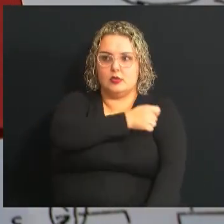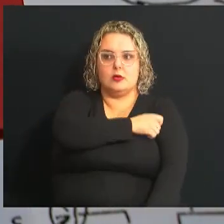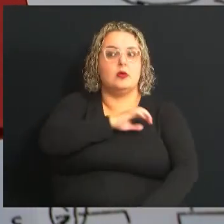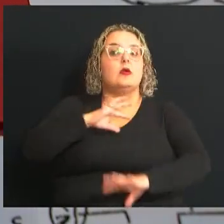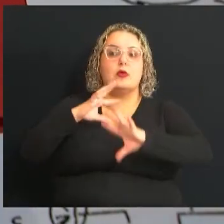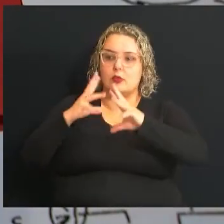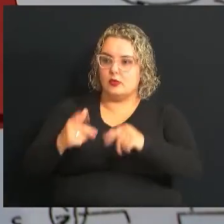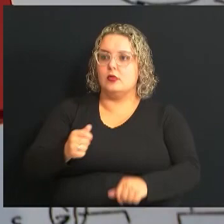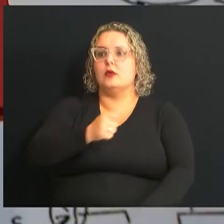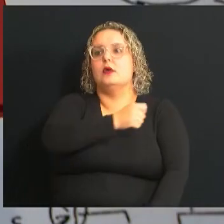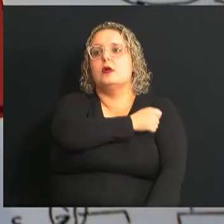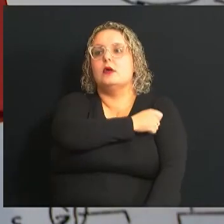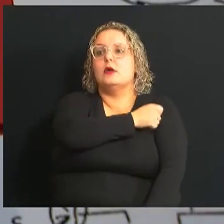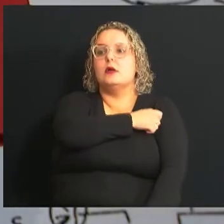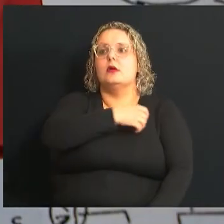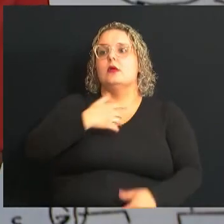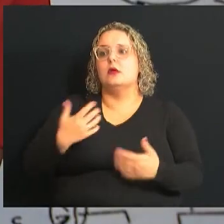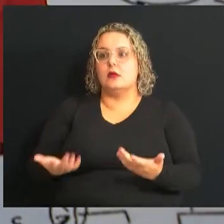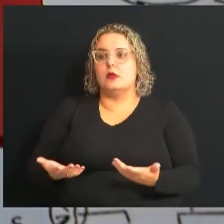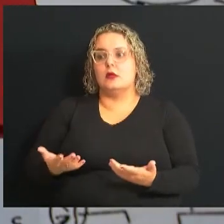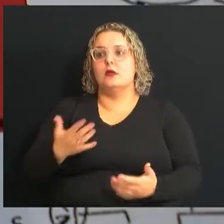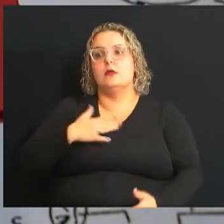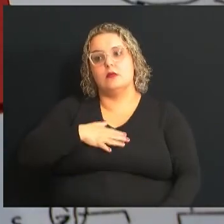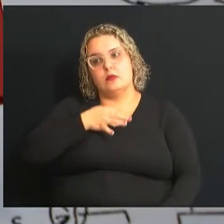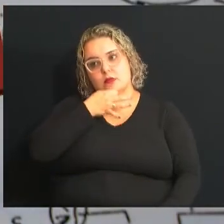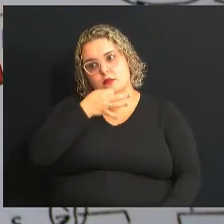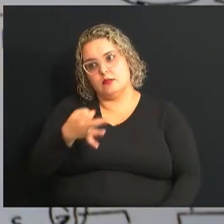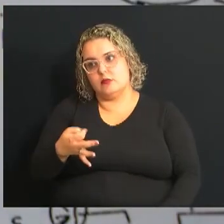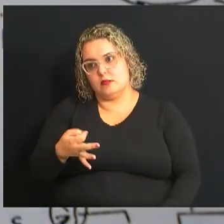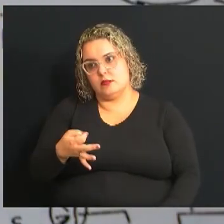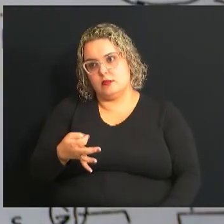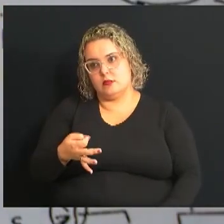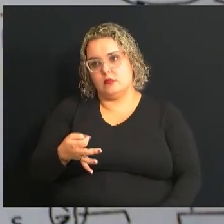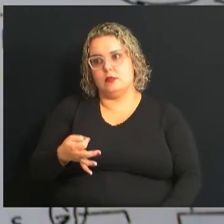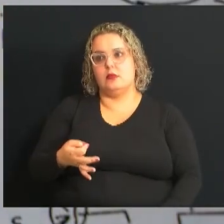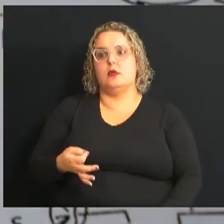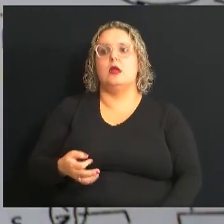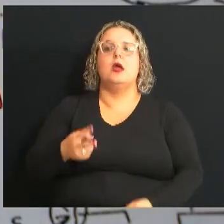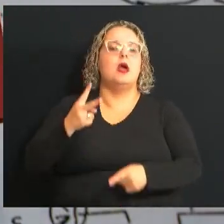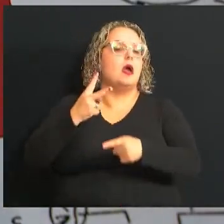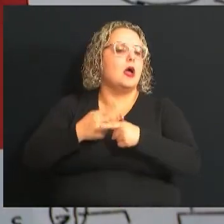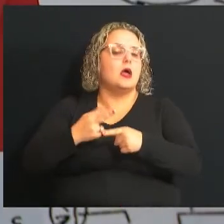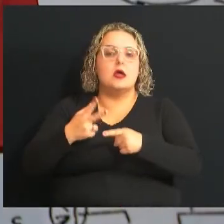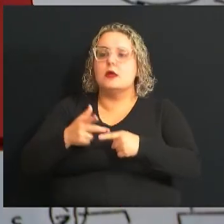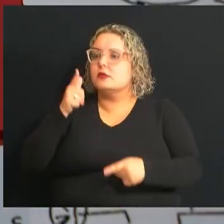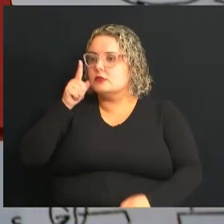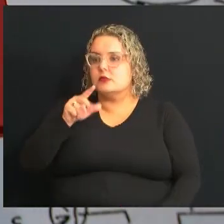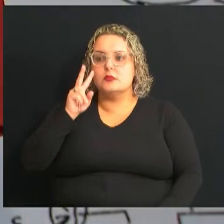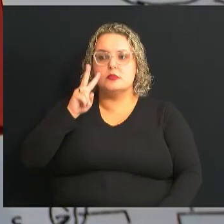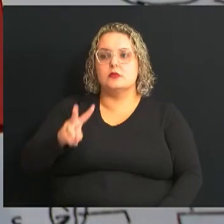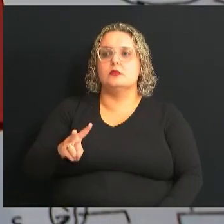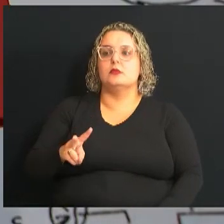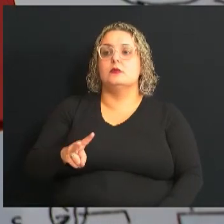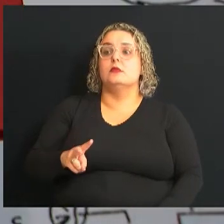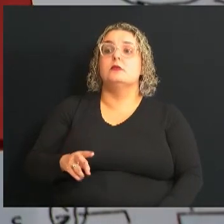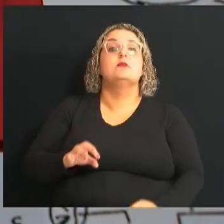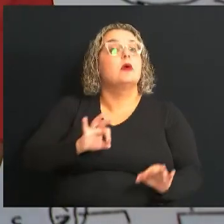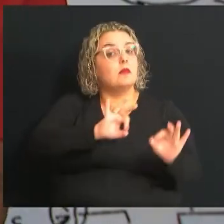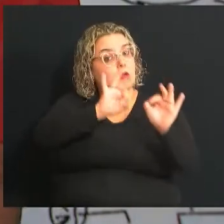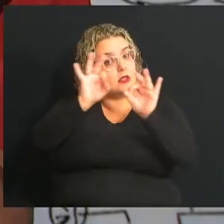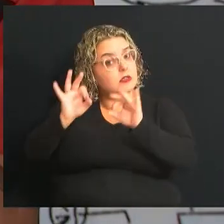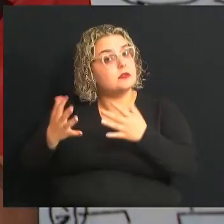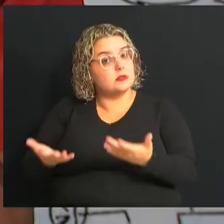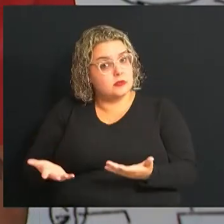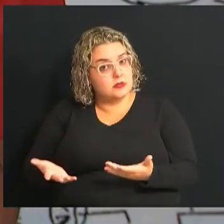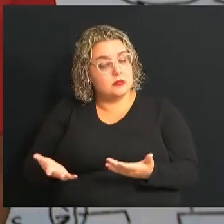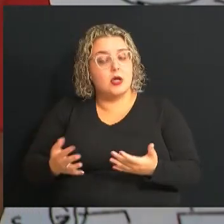os alunos. Então, na minha opinião, aquela série que não deu tempo de ver, vai assistir, aquele